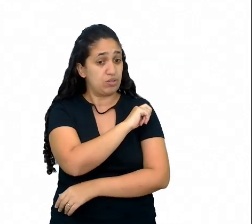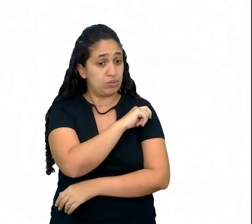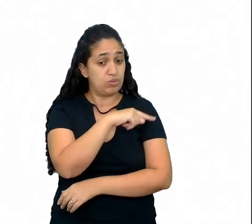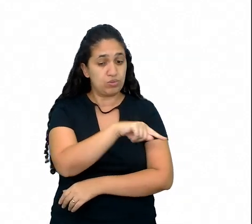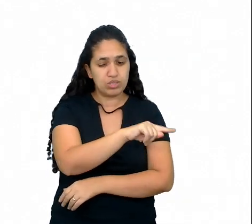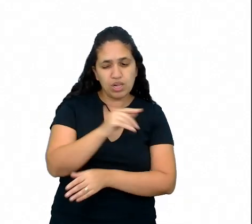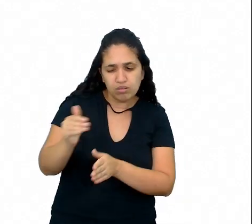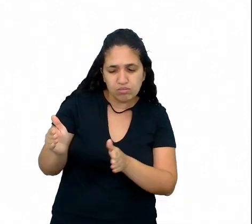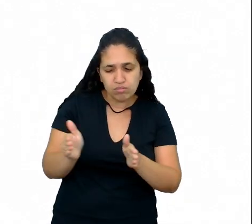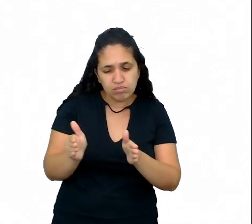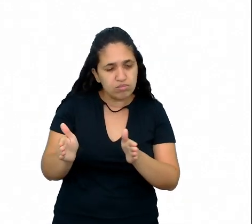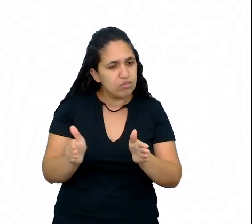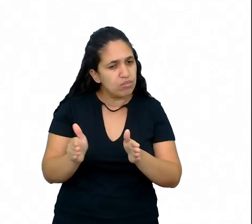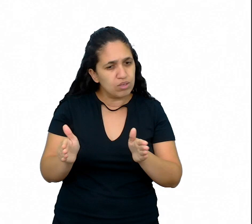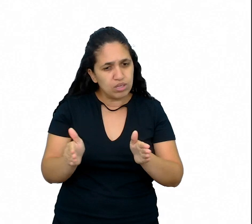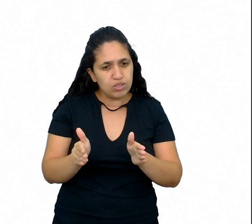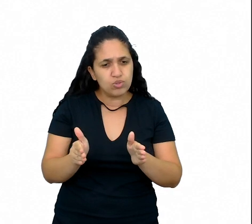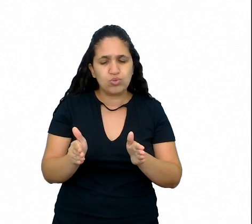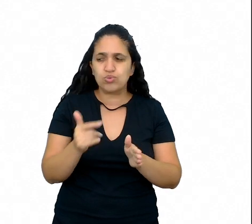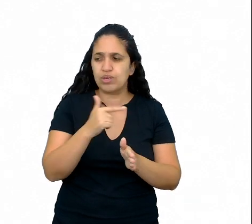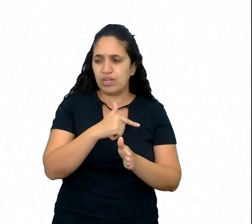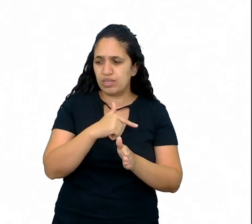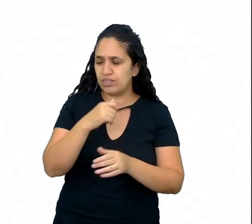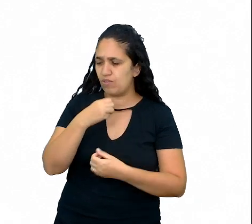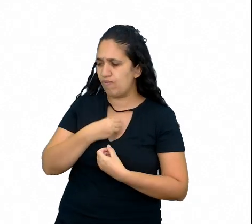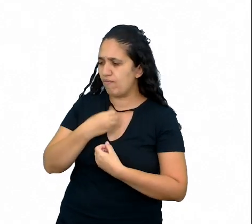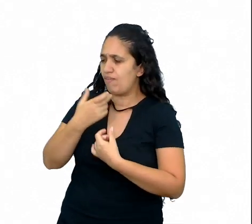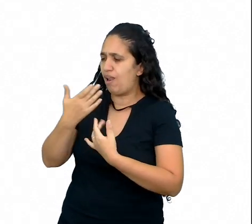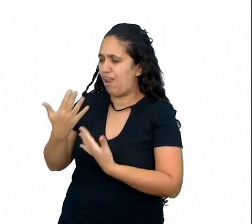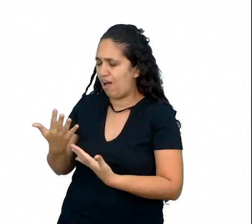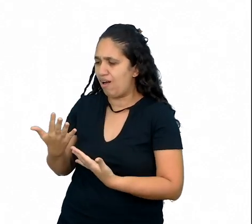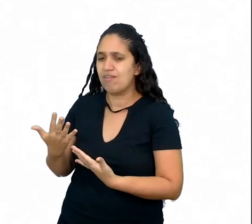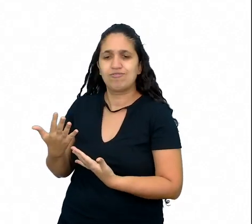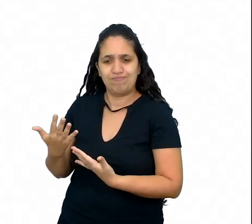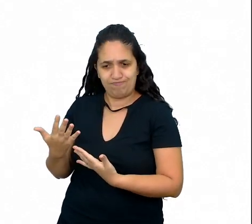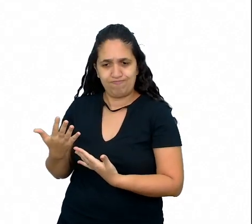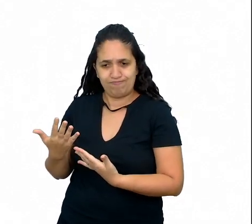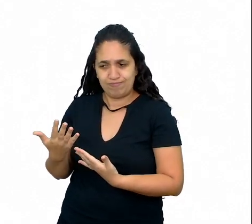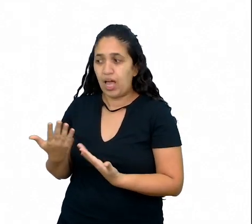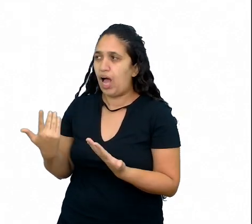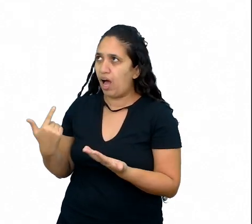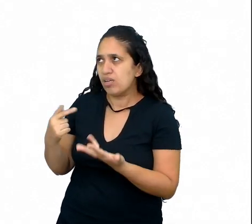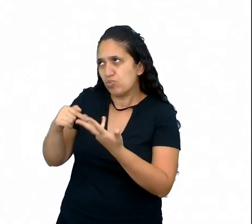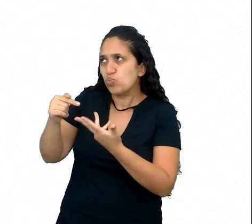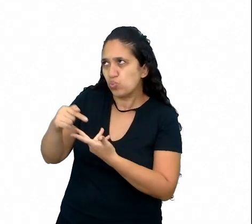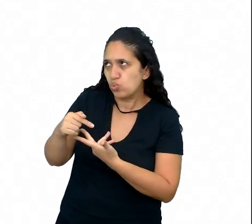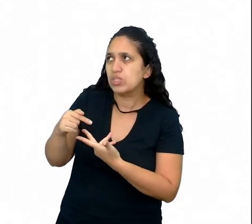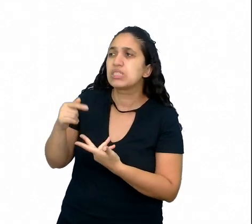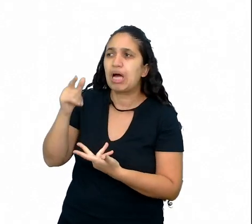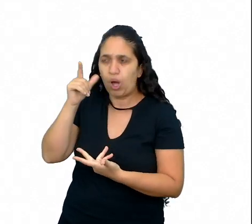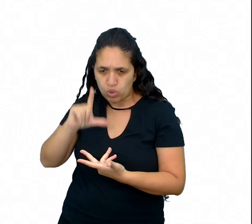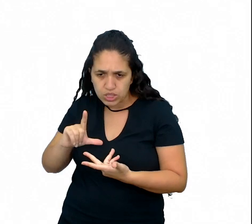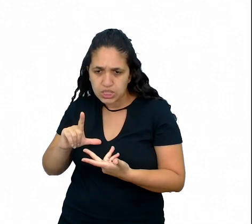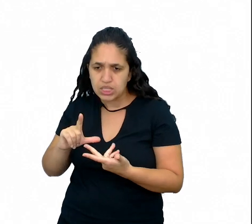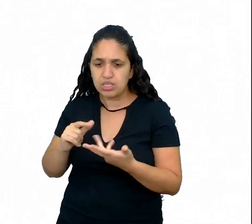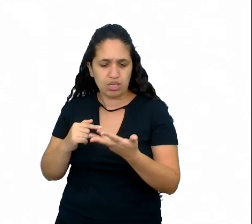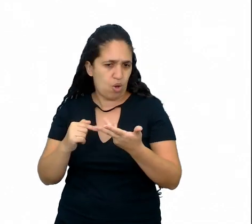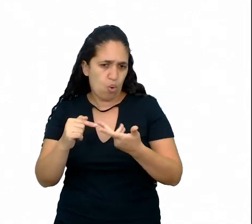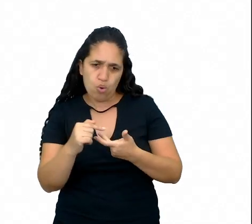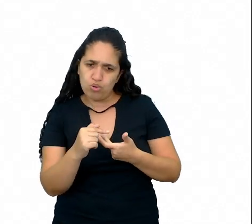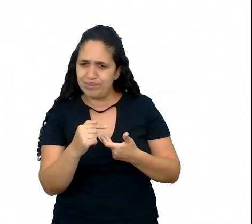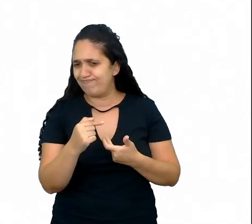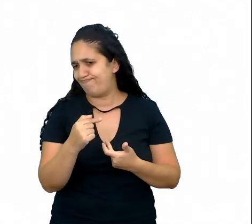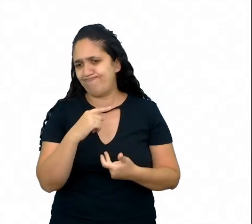aquele momento que eles vão falar sobre aquilo que eles conseguiram ou não, ou sobre aquilo que